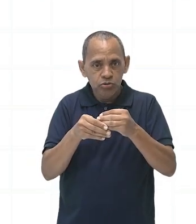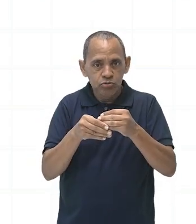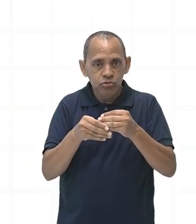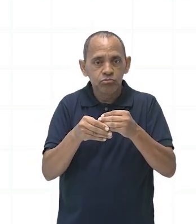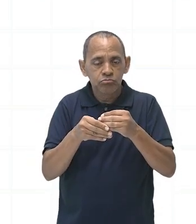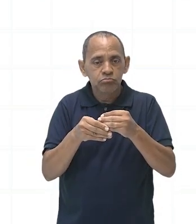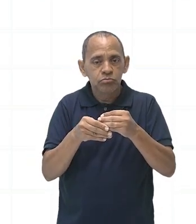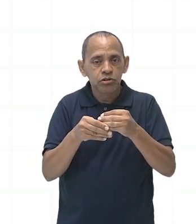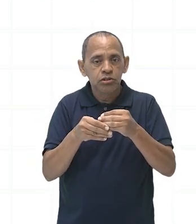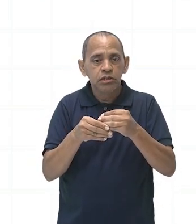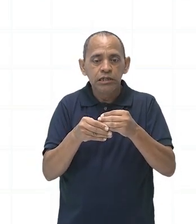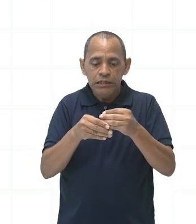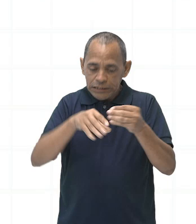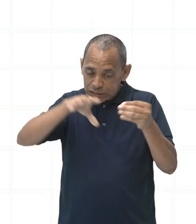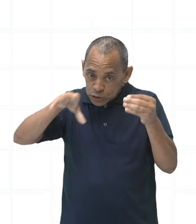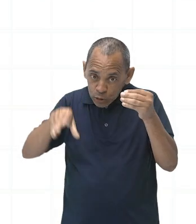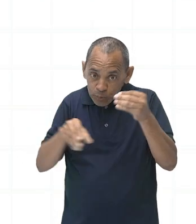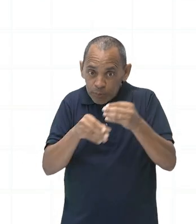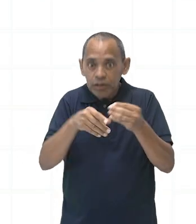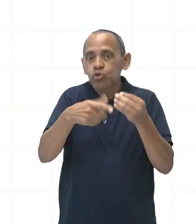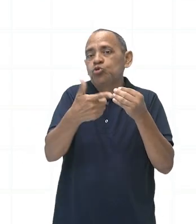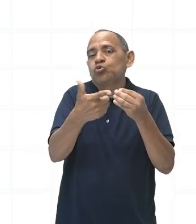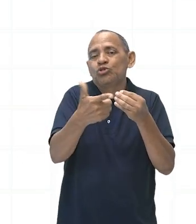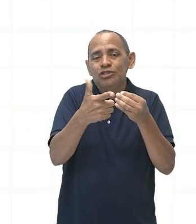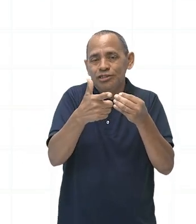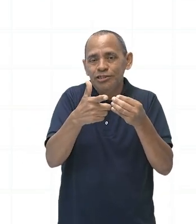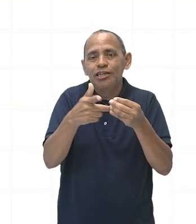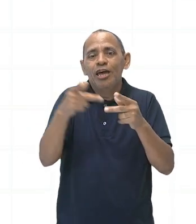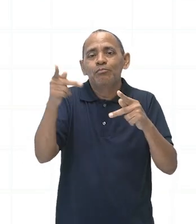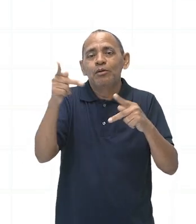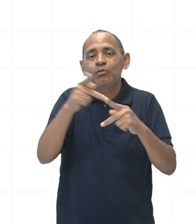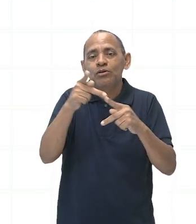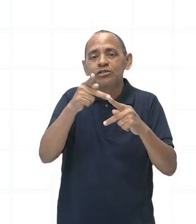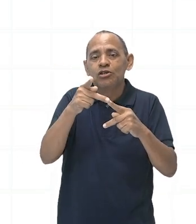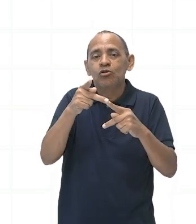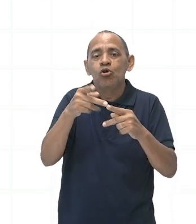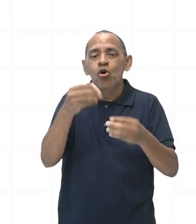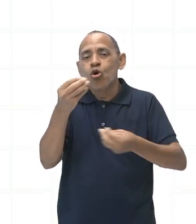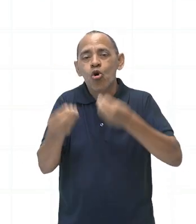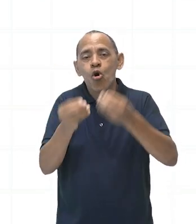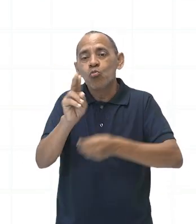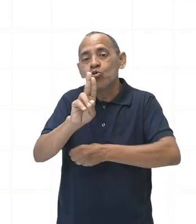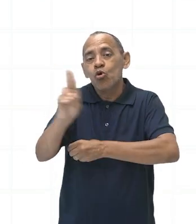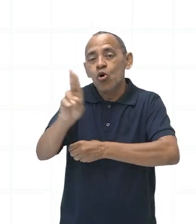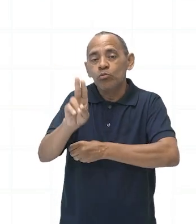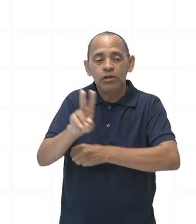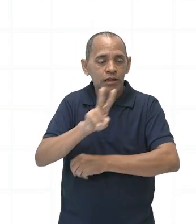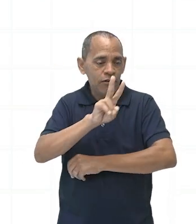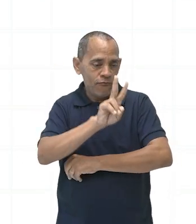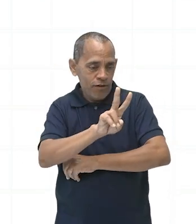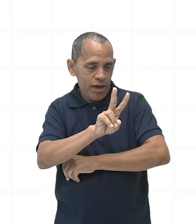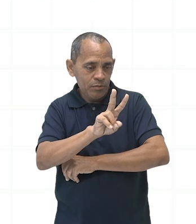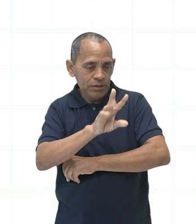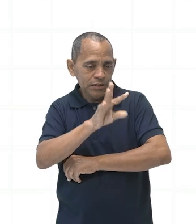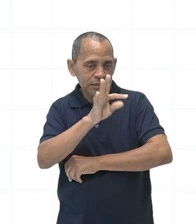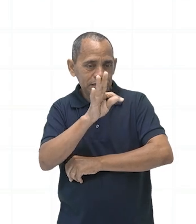sem preposição? Como é que eu chamo este verbo? Eu vou chamar de verbo